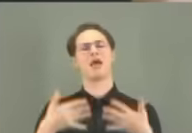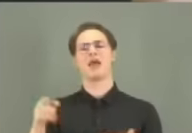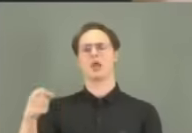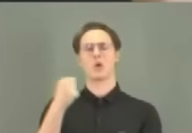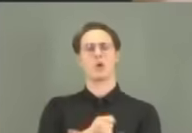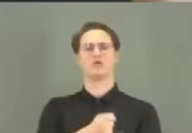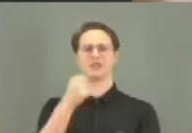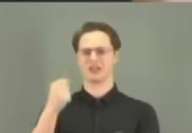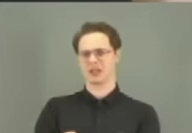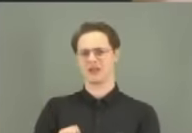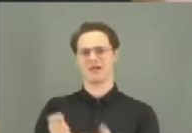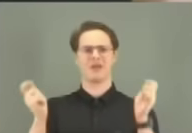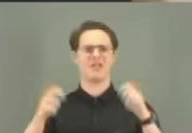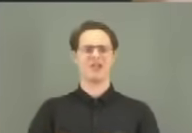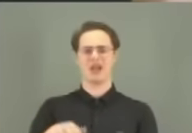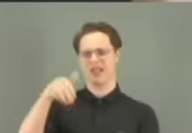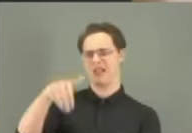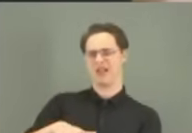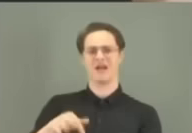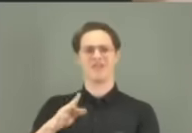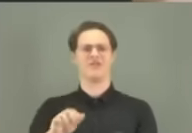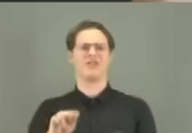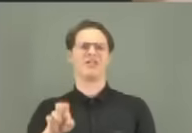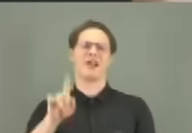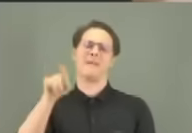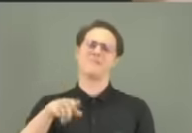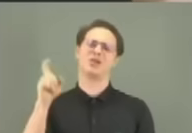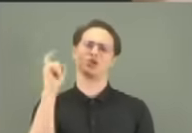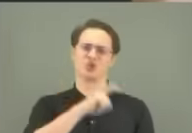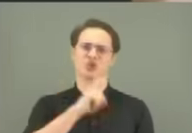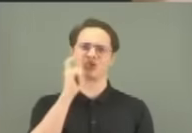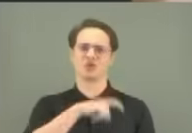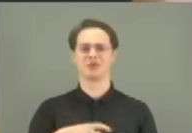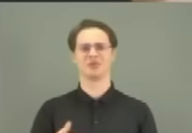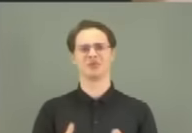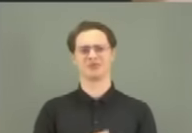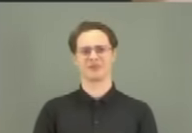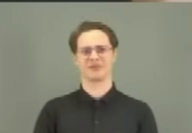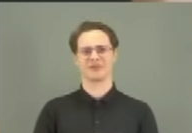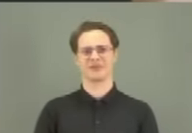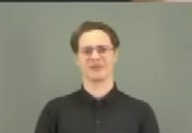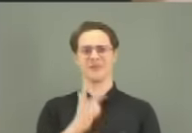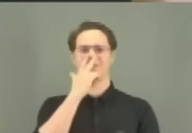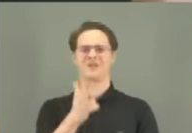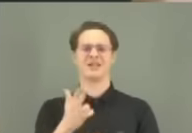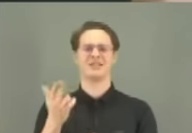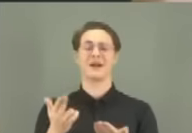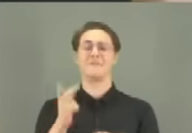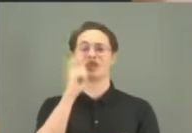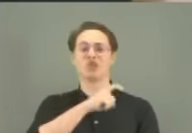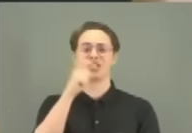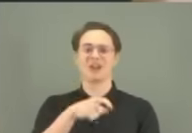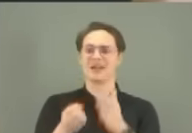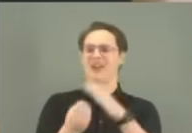contratado para fraudar as eleições, é uma mentira. Um terror que foi criado, como se o presidente Bolsonaro